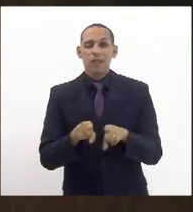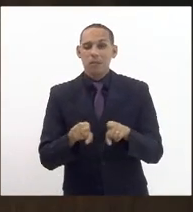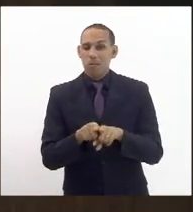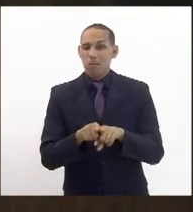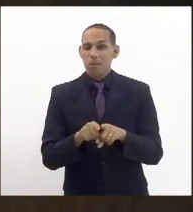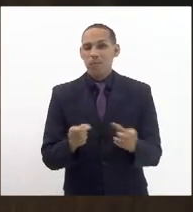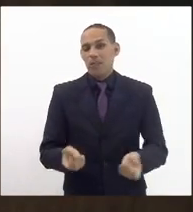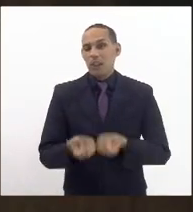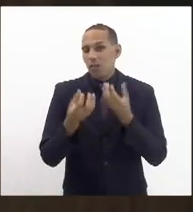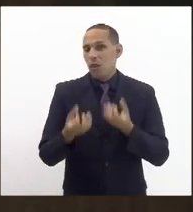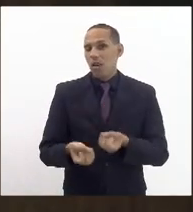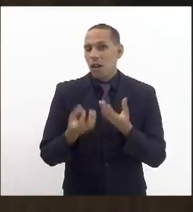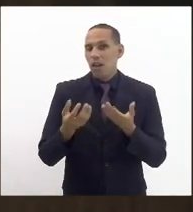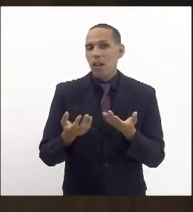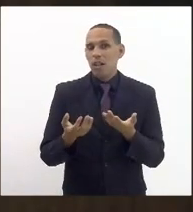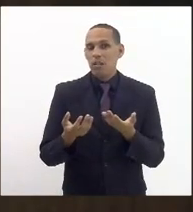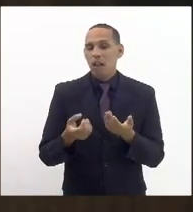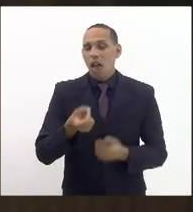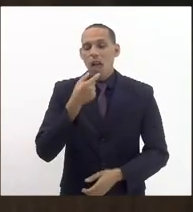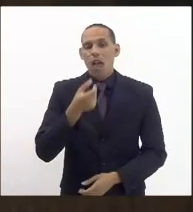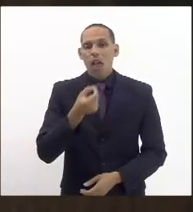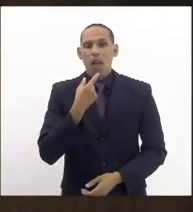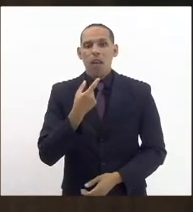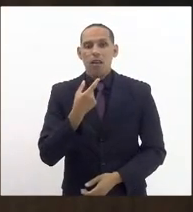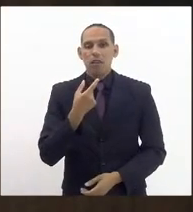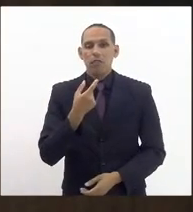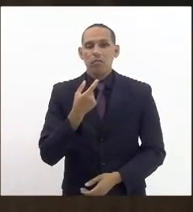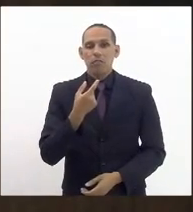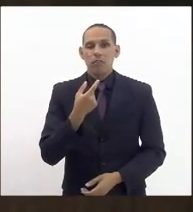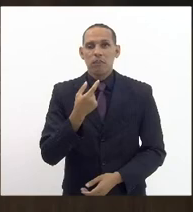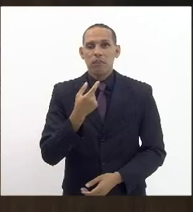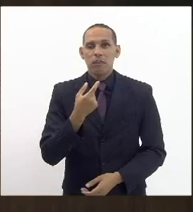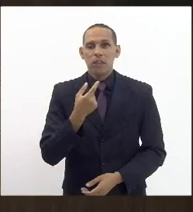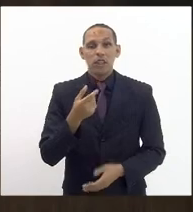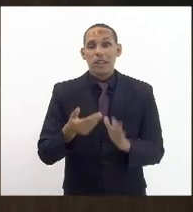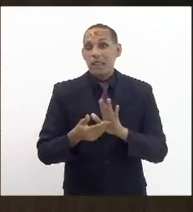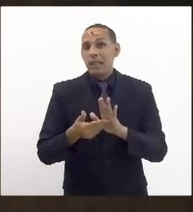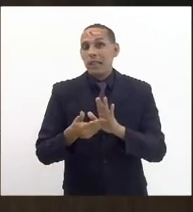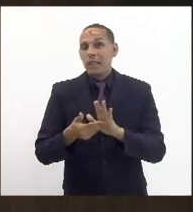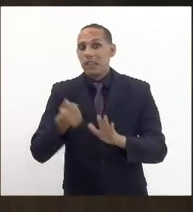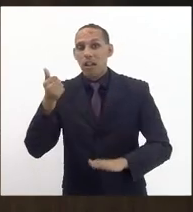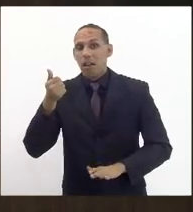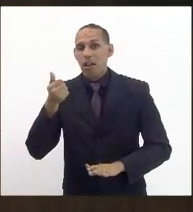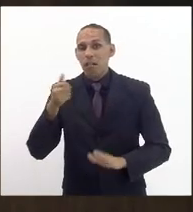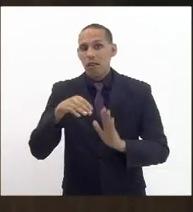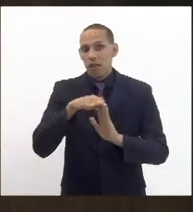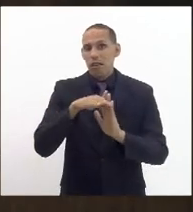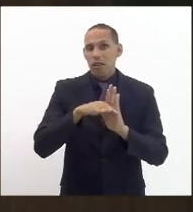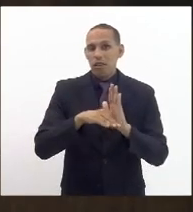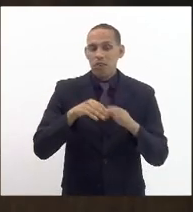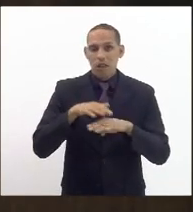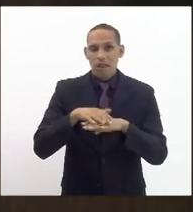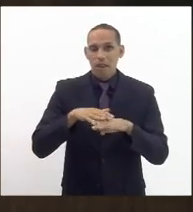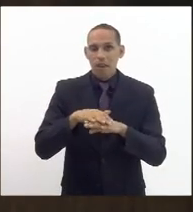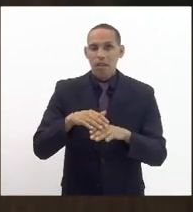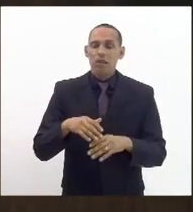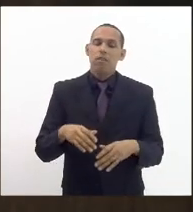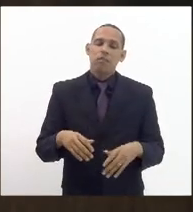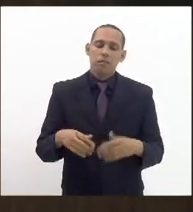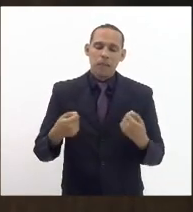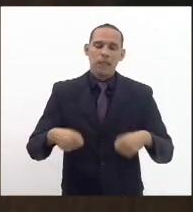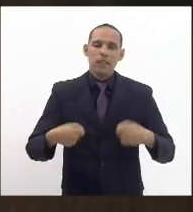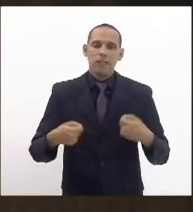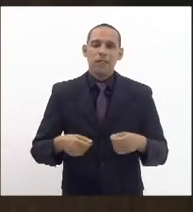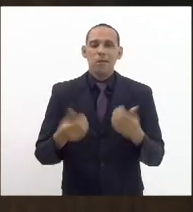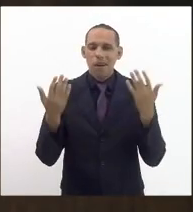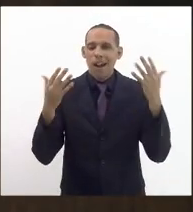ter informação quando essa medicação já não fizer parte da rede de distribuição. Então, parabéns ao